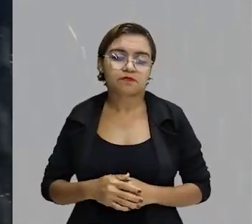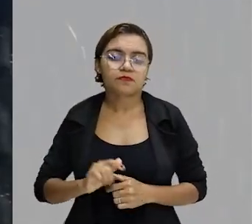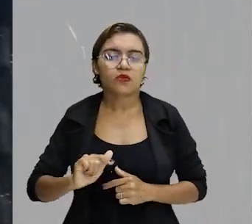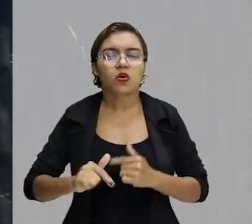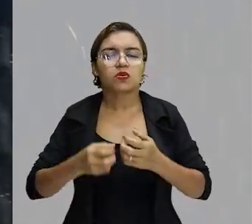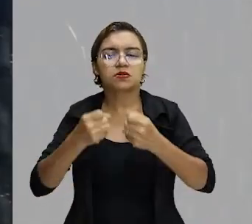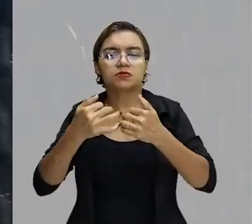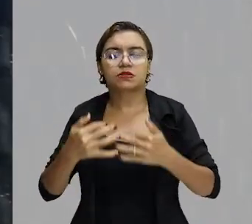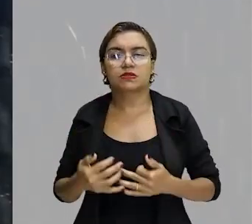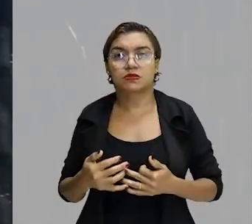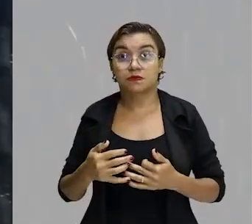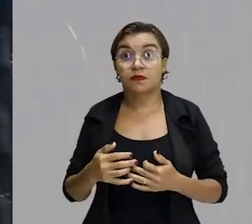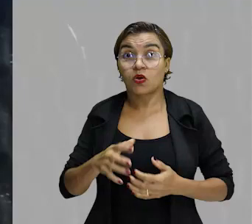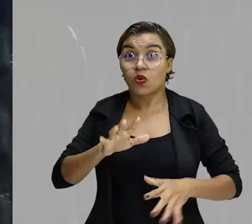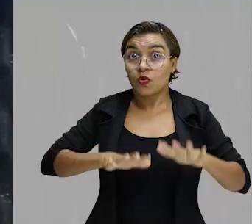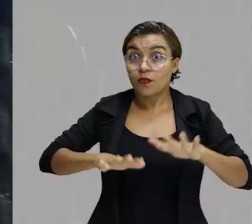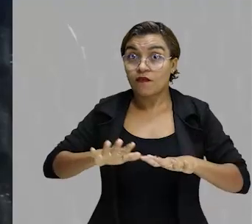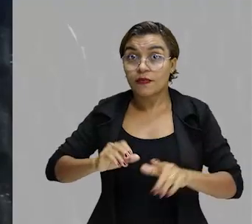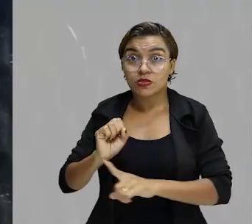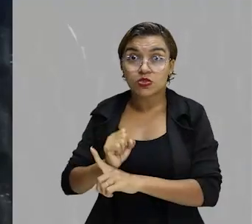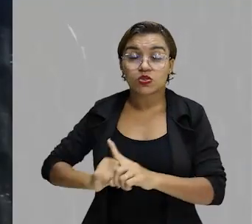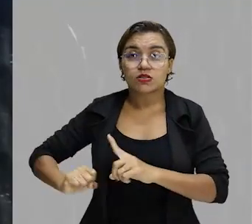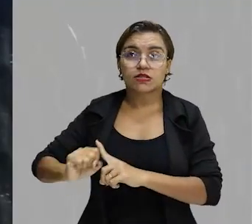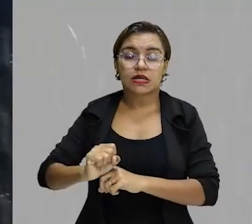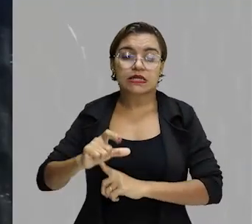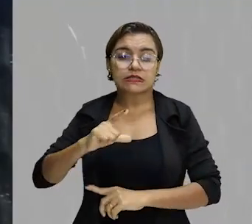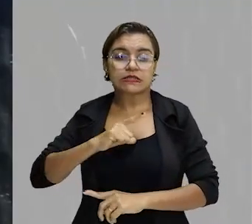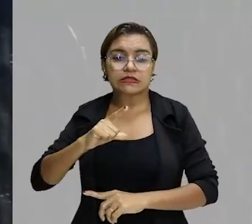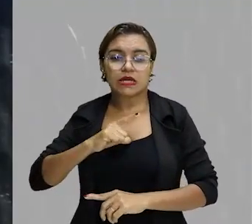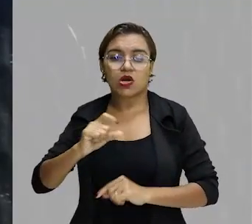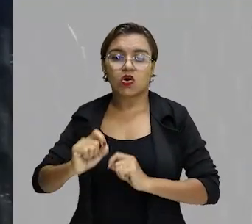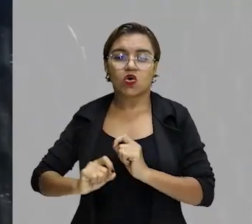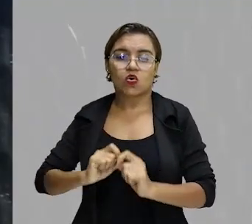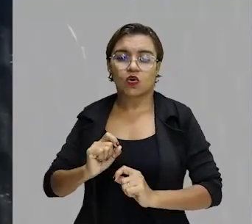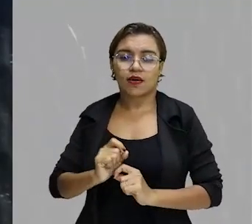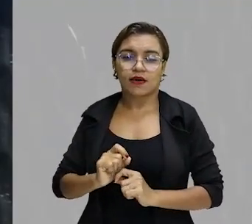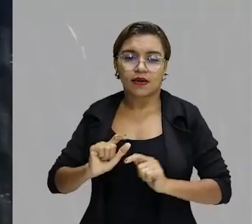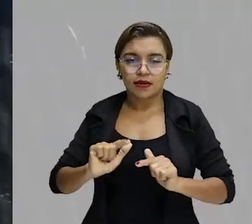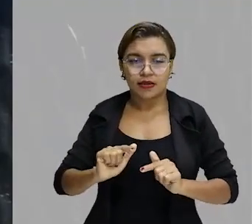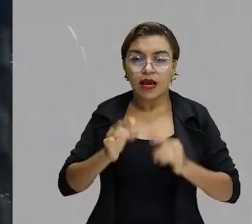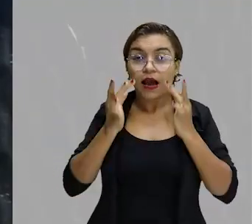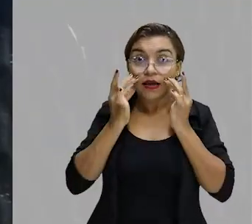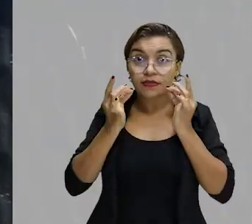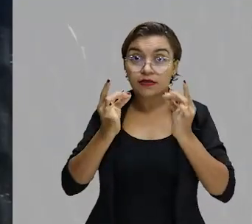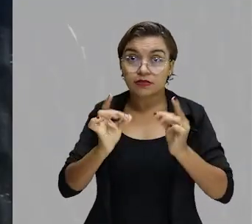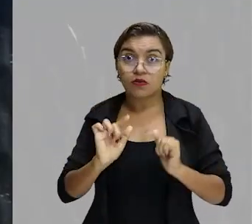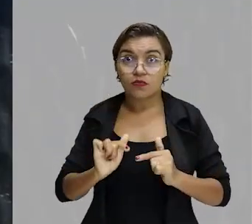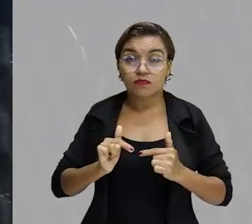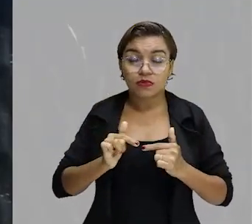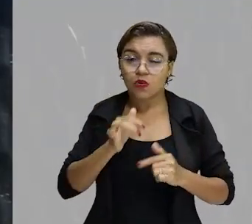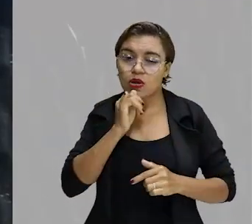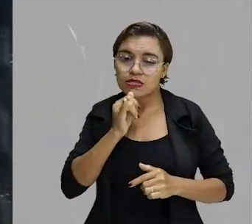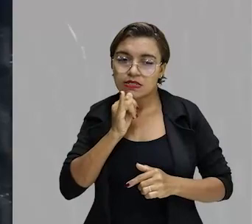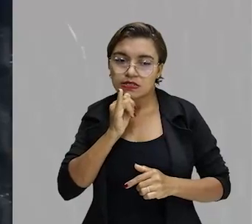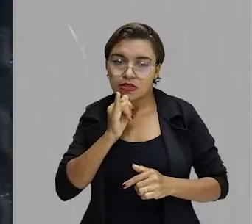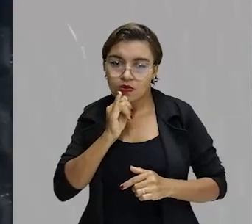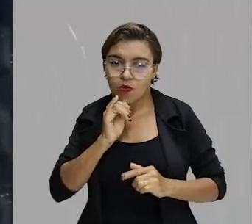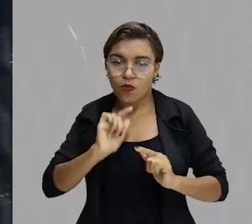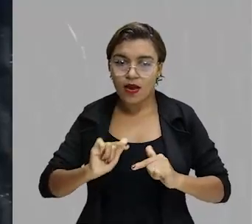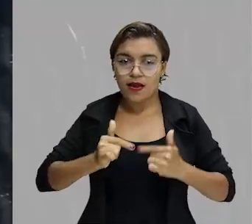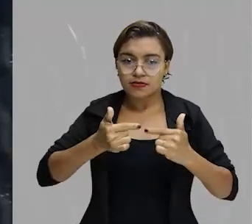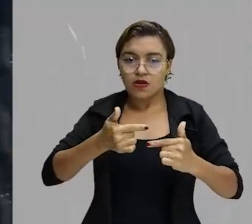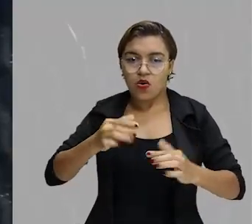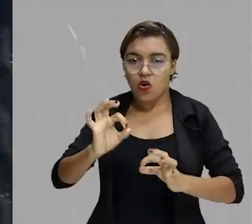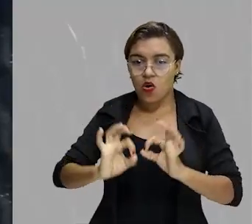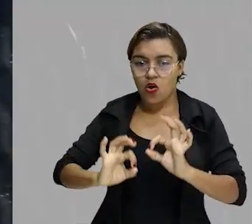os movimentos sociais possuem uma, atenção, ação organizada de caráter permanente.